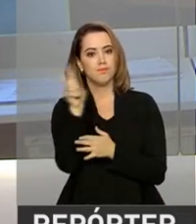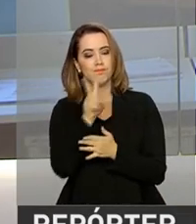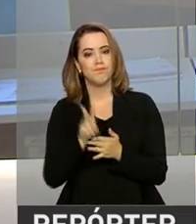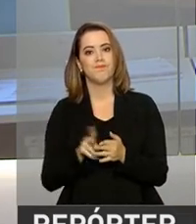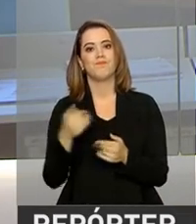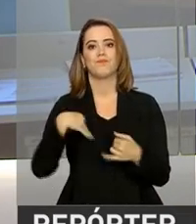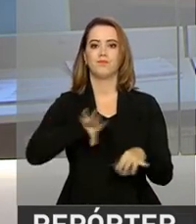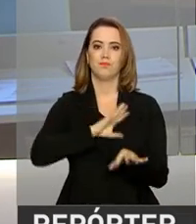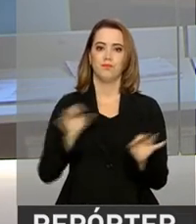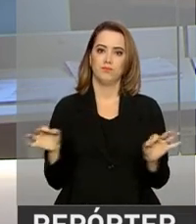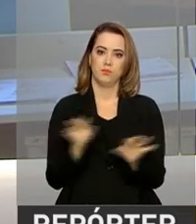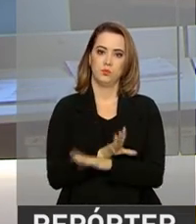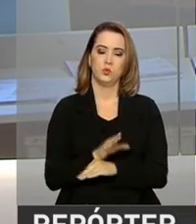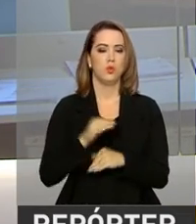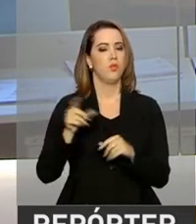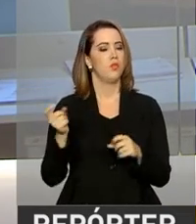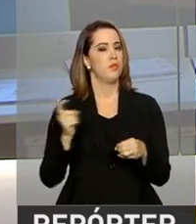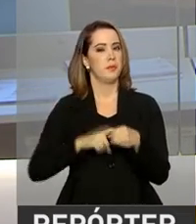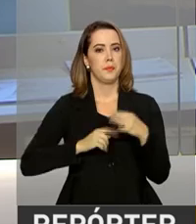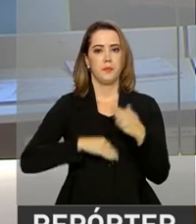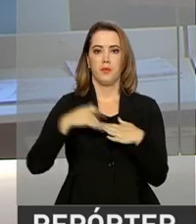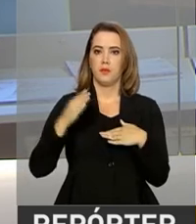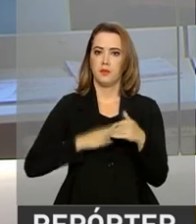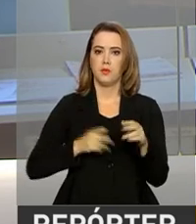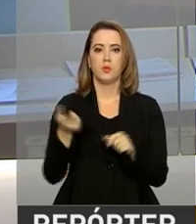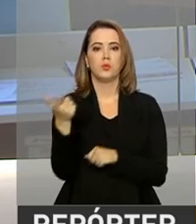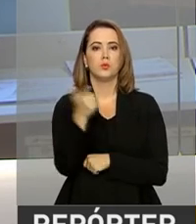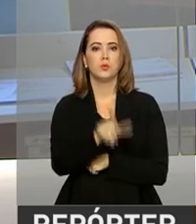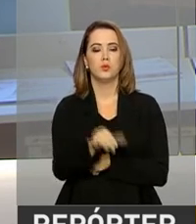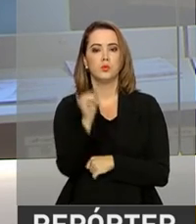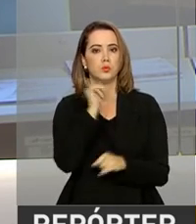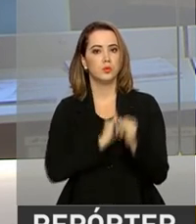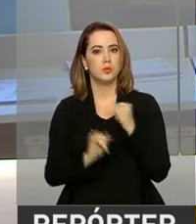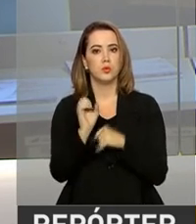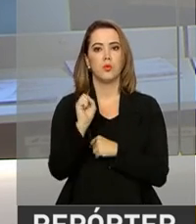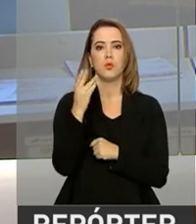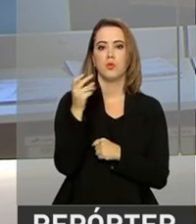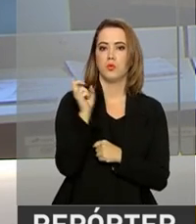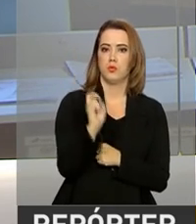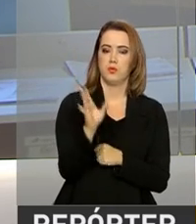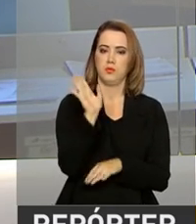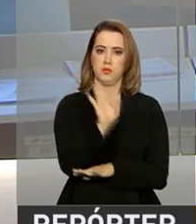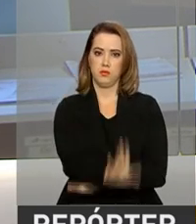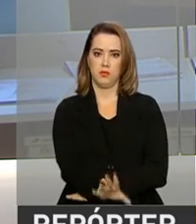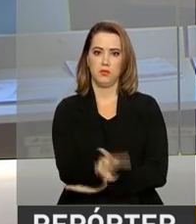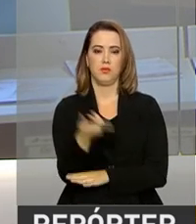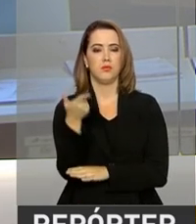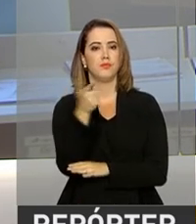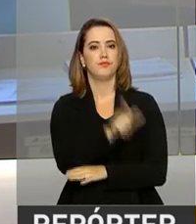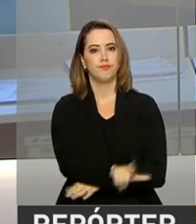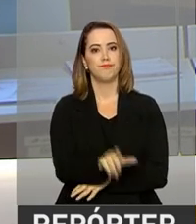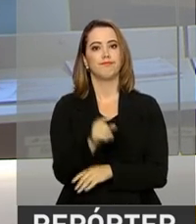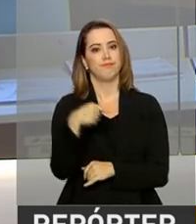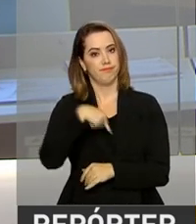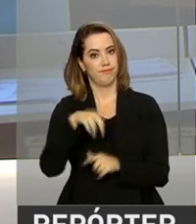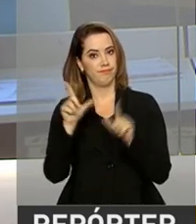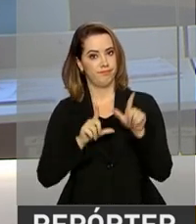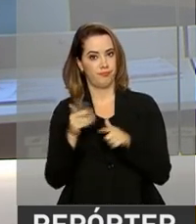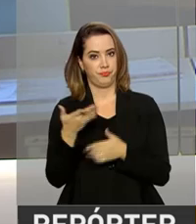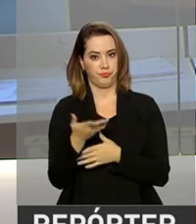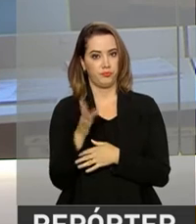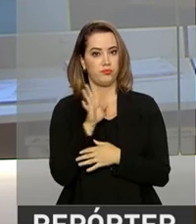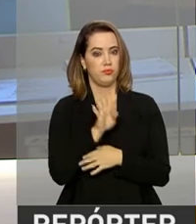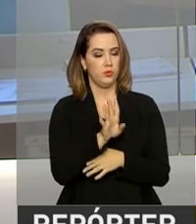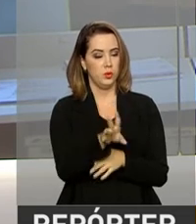nós ficamos por aqui voltamos a qualquer momento com outras informações ou às cinco da tarde na próxima edição do repórter nbr